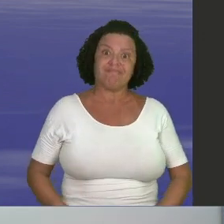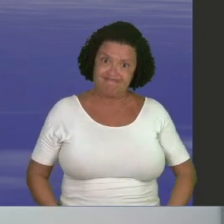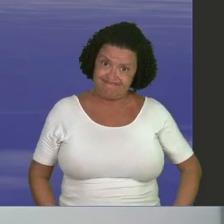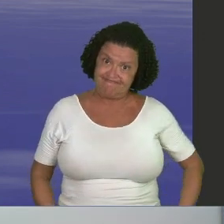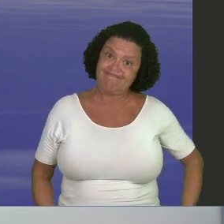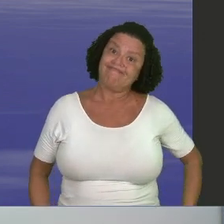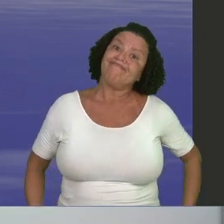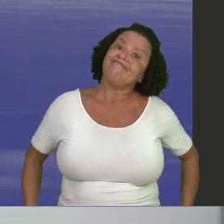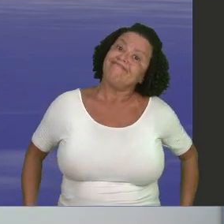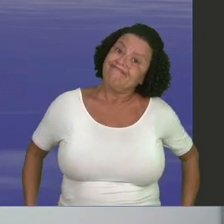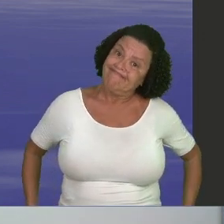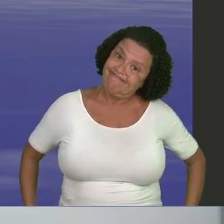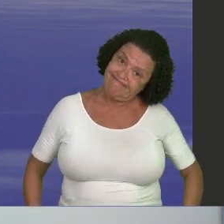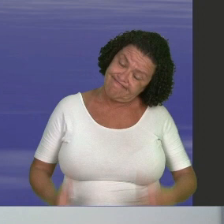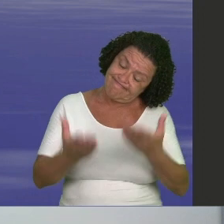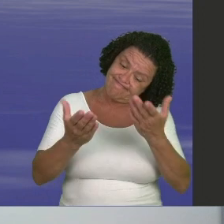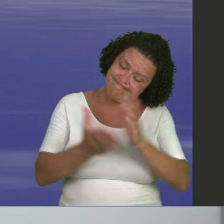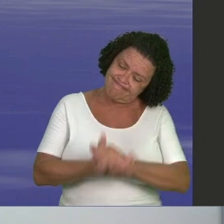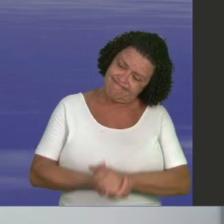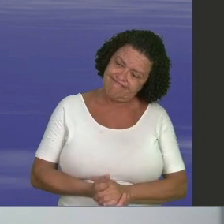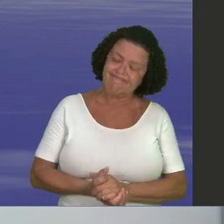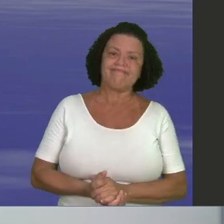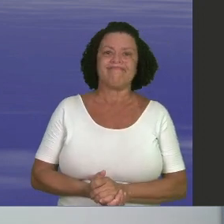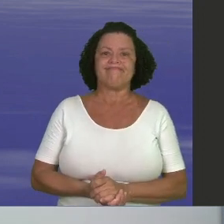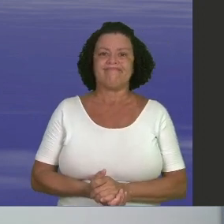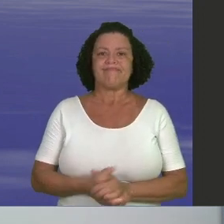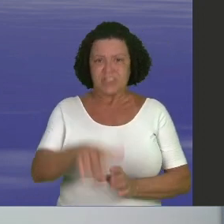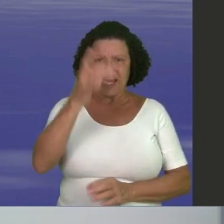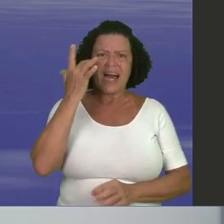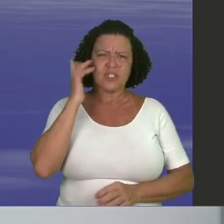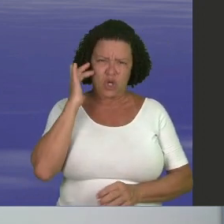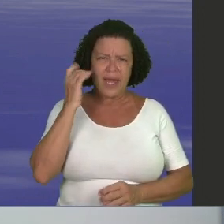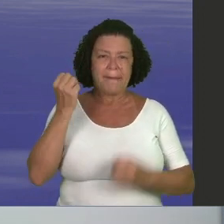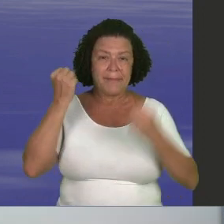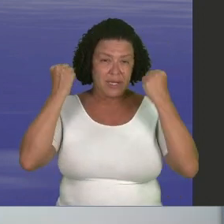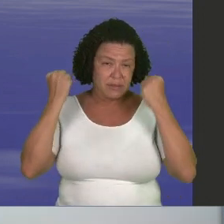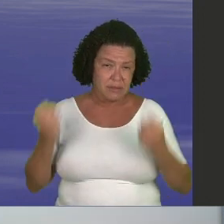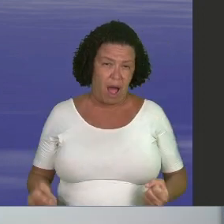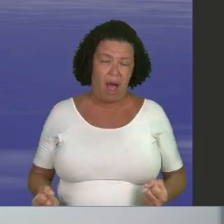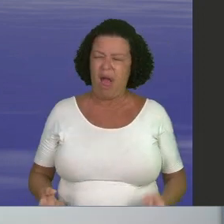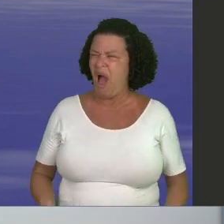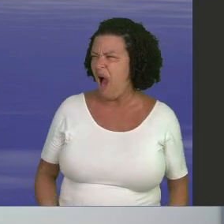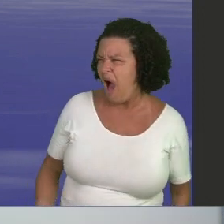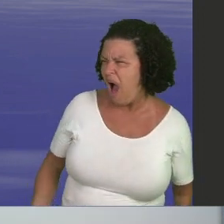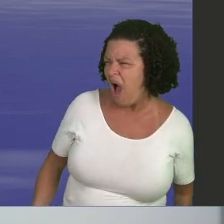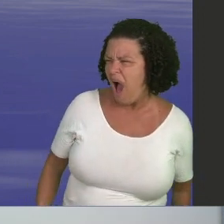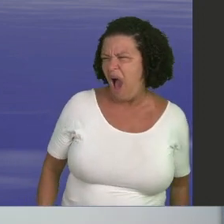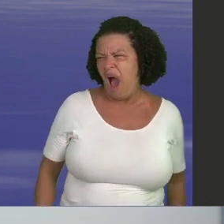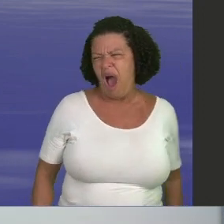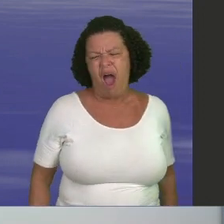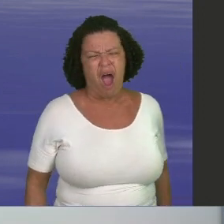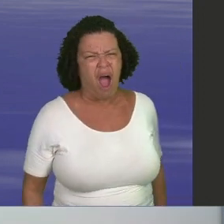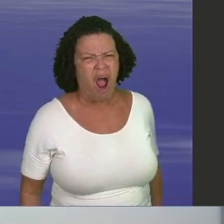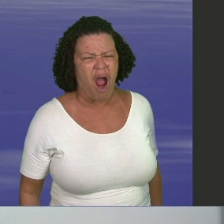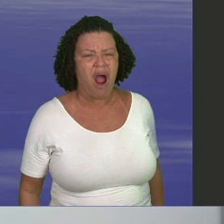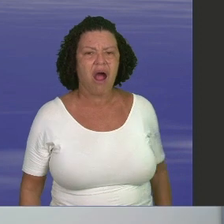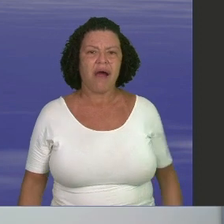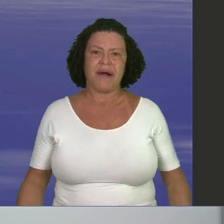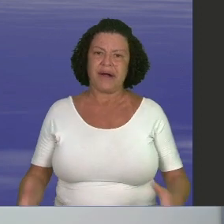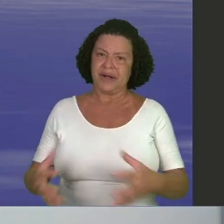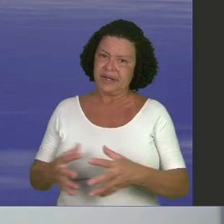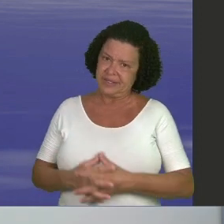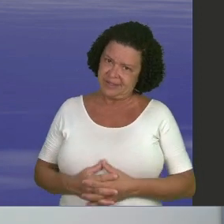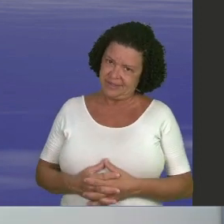para o outro cume. Você achou que era muito pesado. Eu jamais iria deixar uma cruz maior do que você